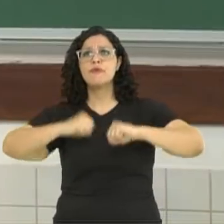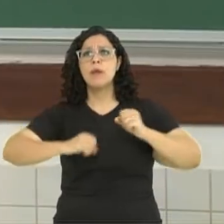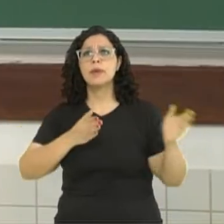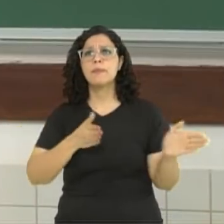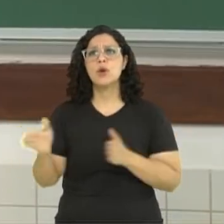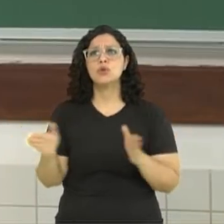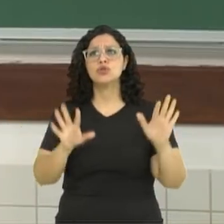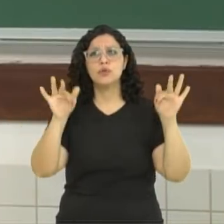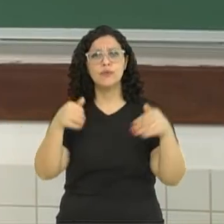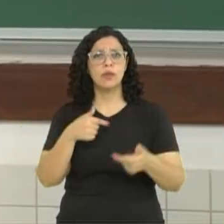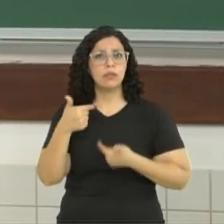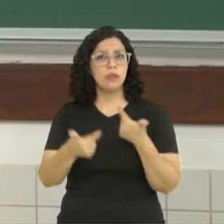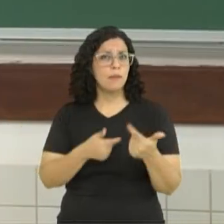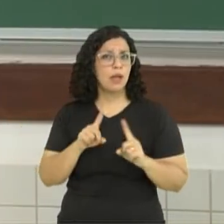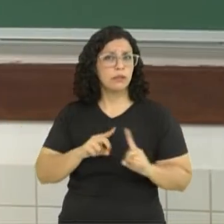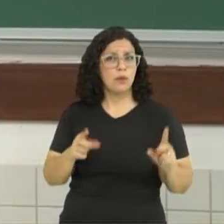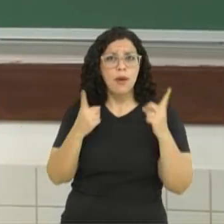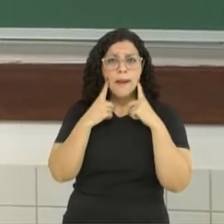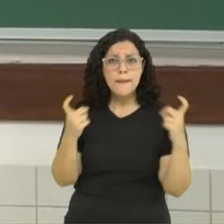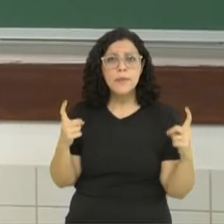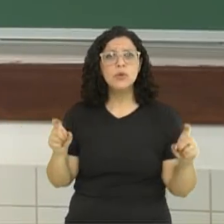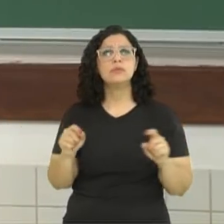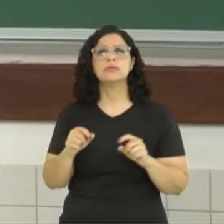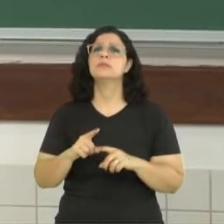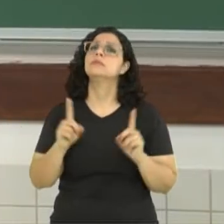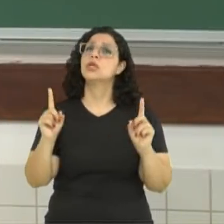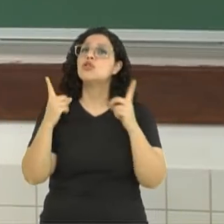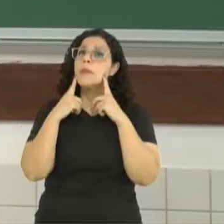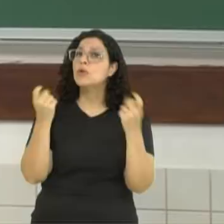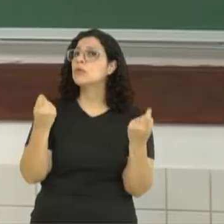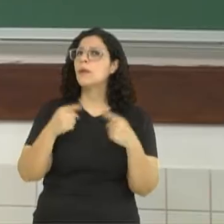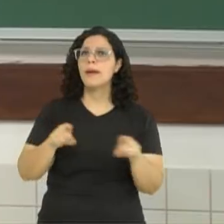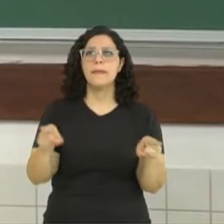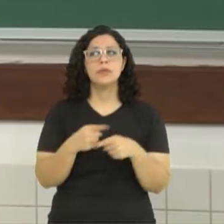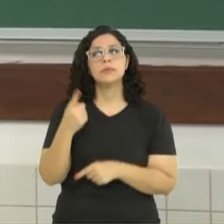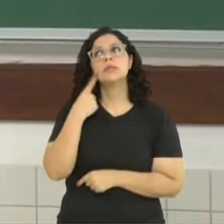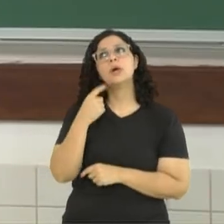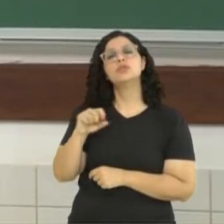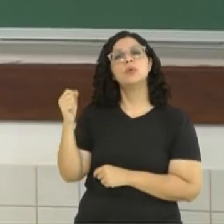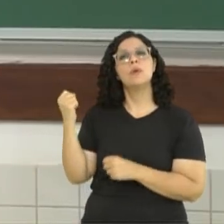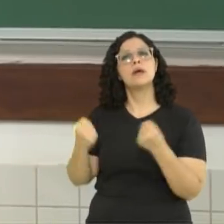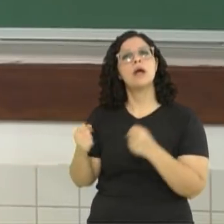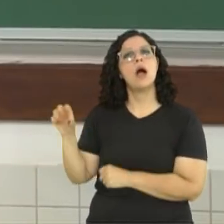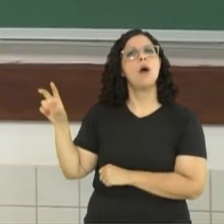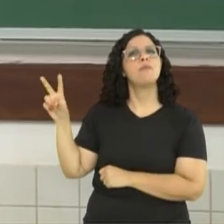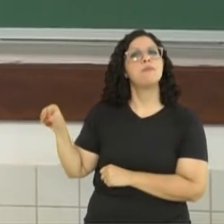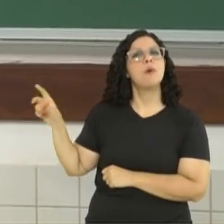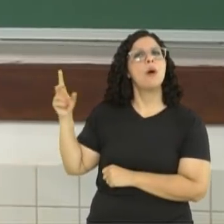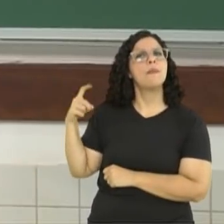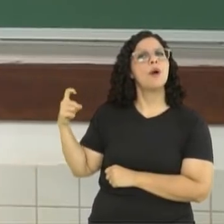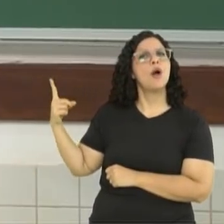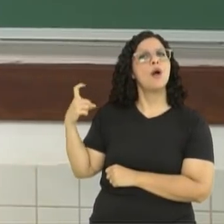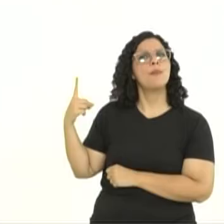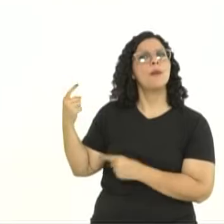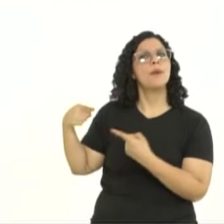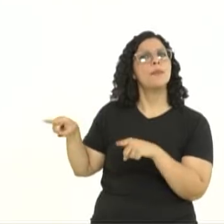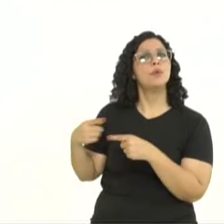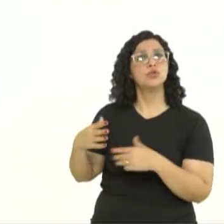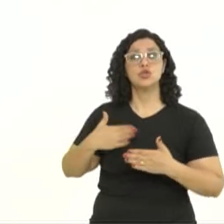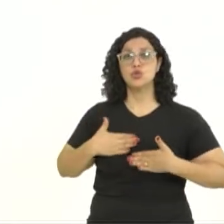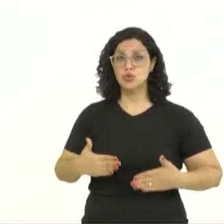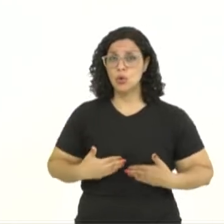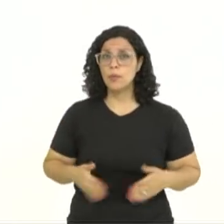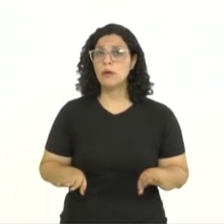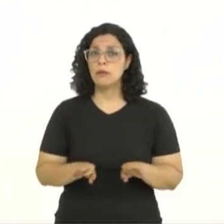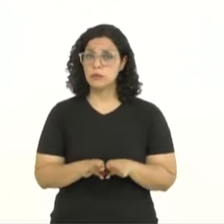dela. Mas não é música, mas pode ser música também. Uma música lá longe, estou ouvindo aquele som. E eu identifico que é música. E corporal. Por